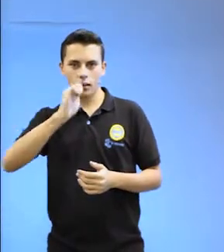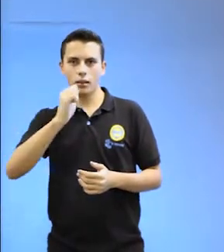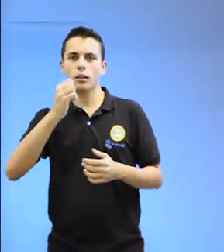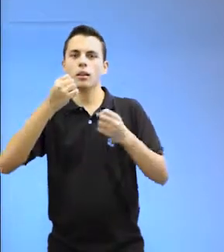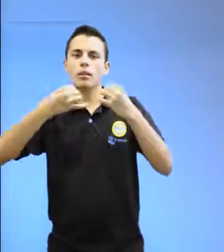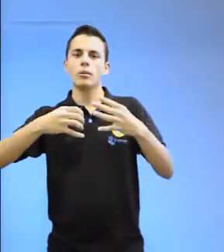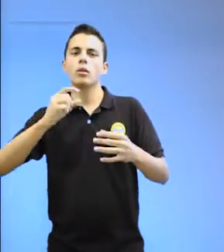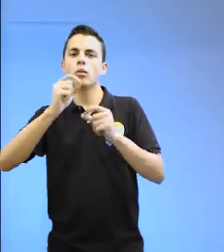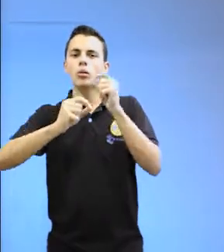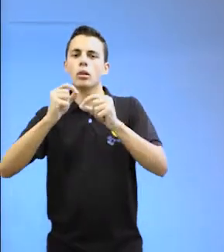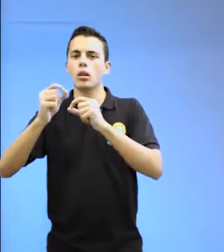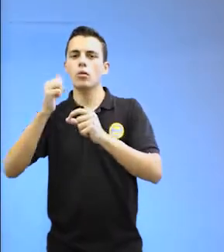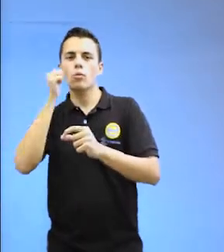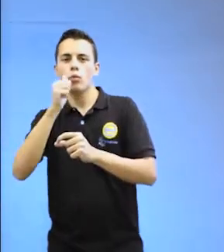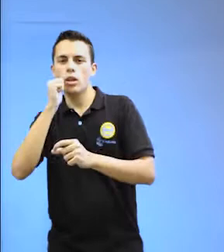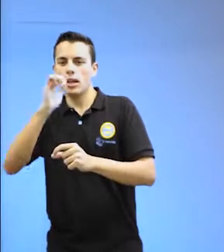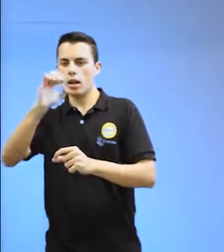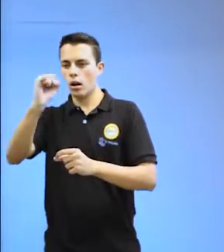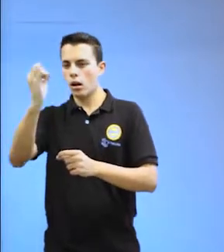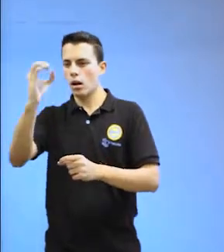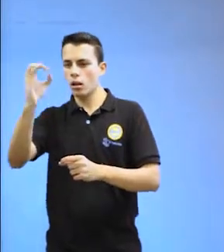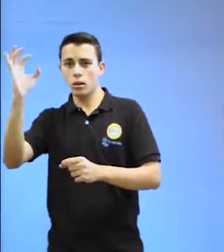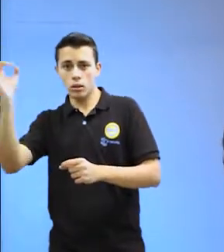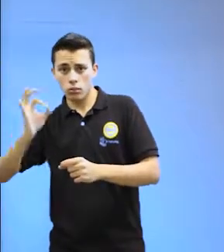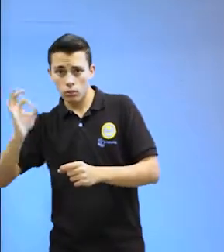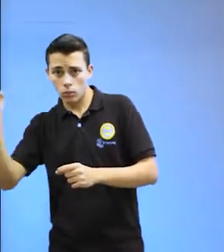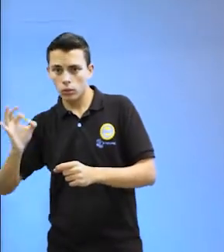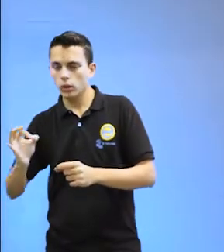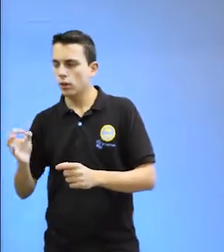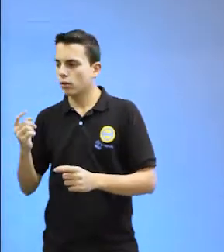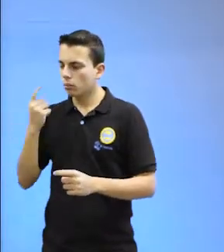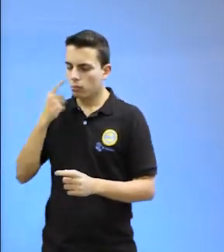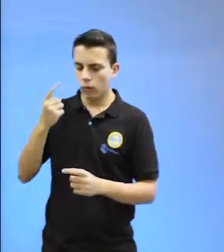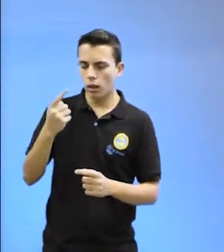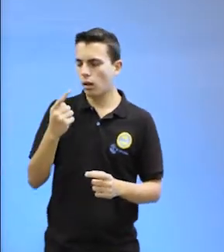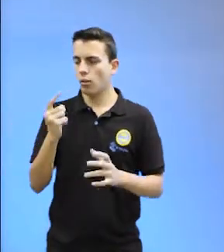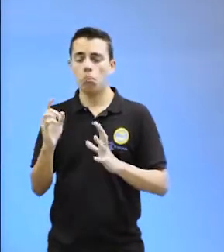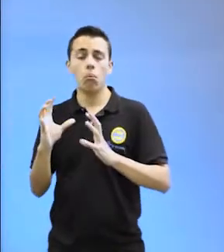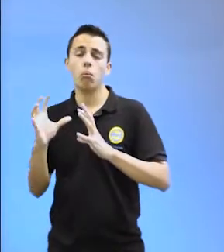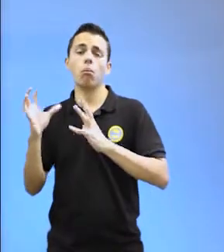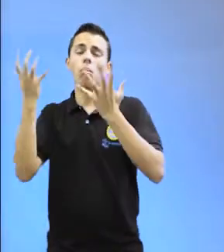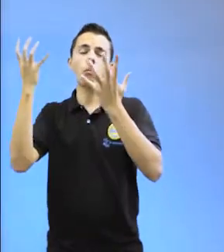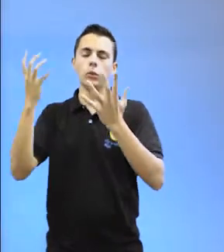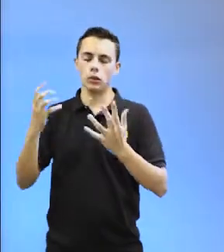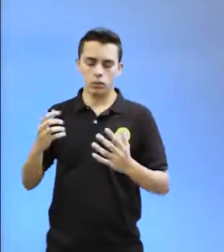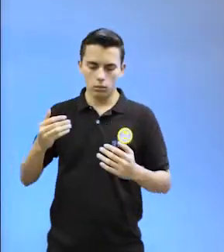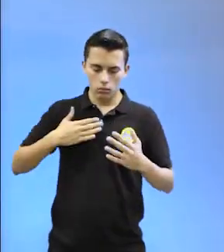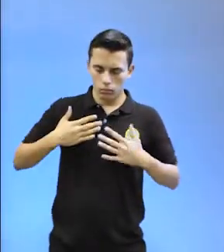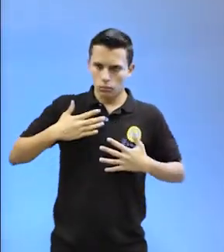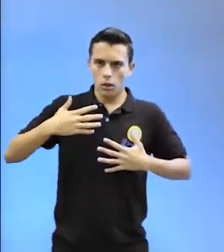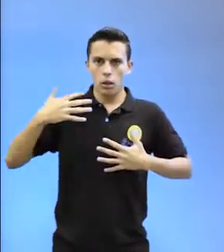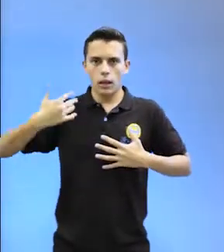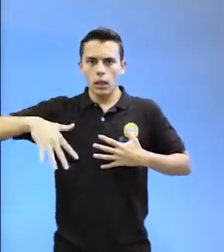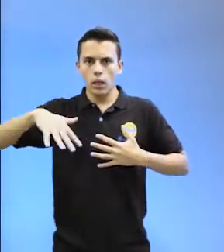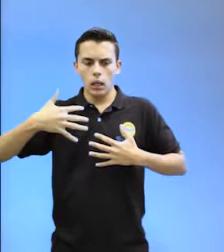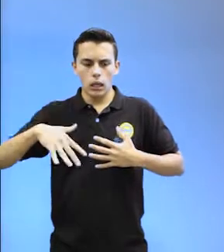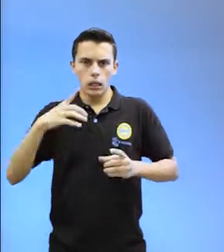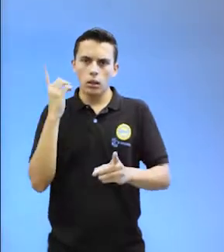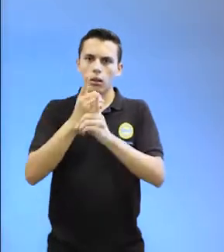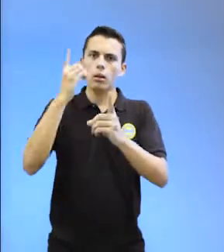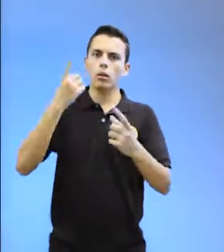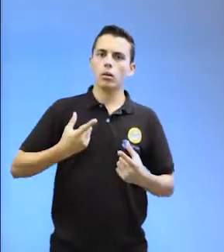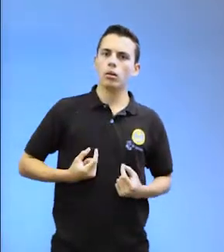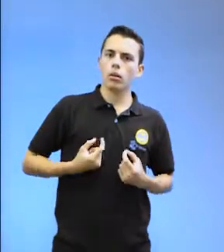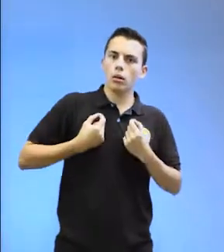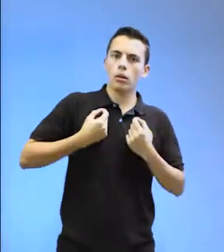identificam 80% acidentalmente, porque toca e descobre. Sim. Mas não porque ela tem já uma disciplina